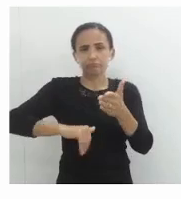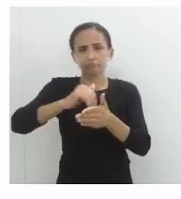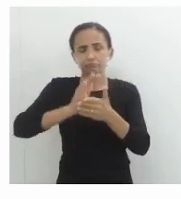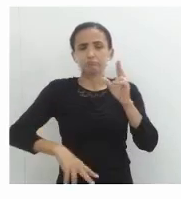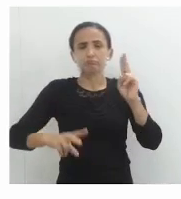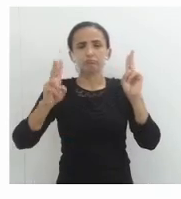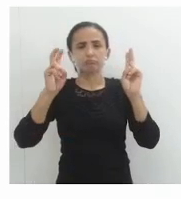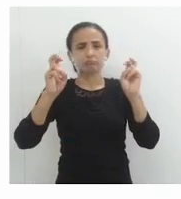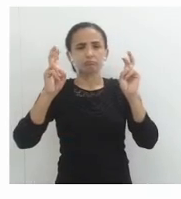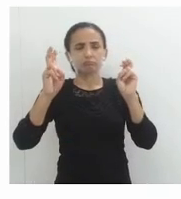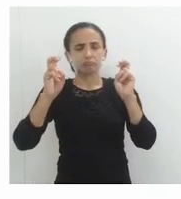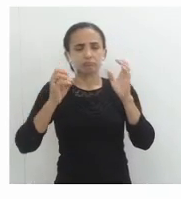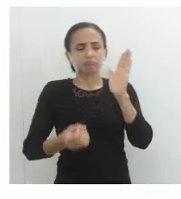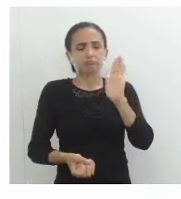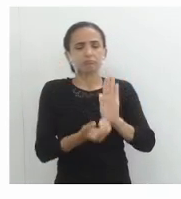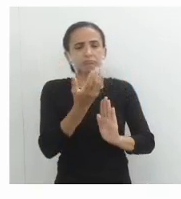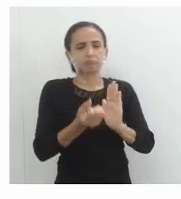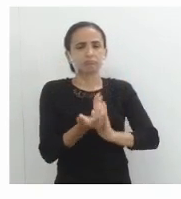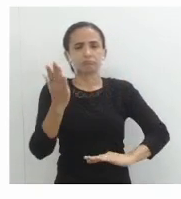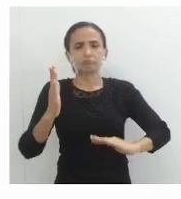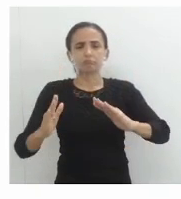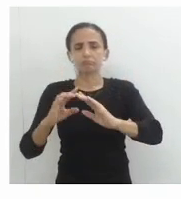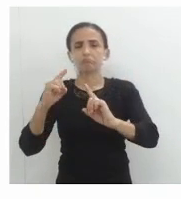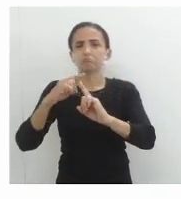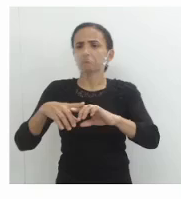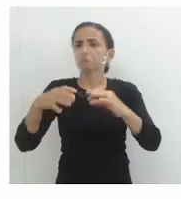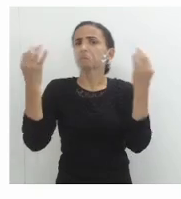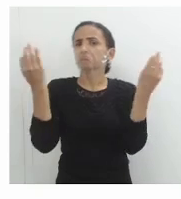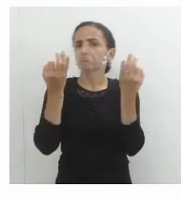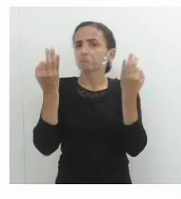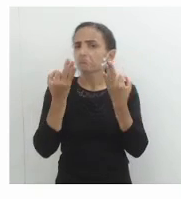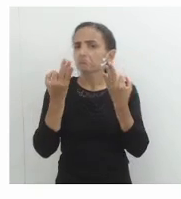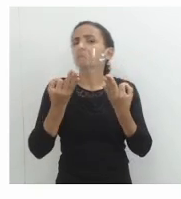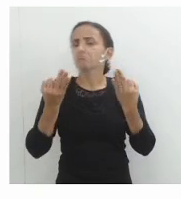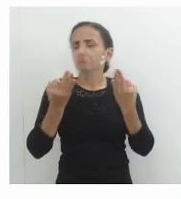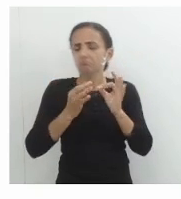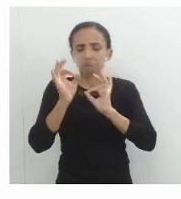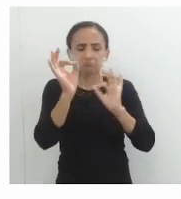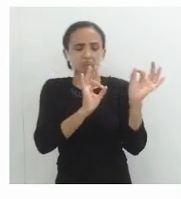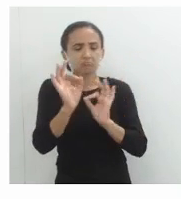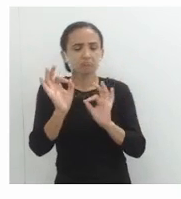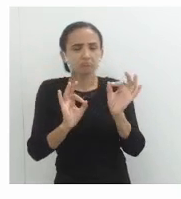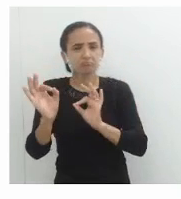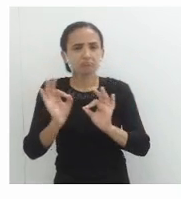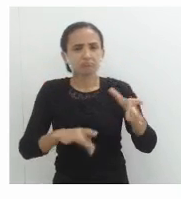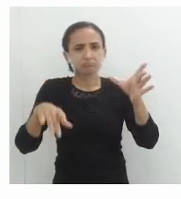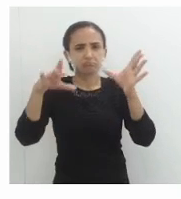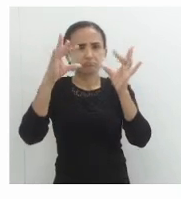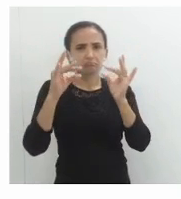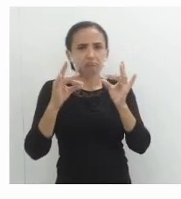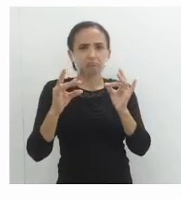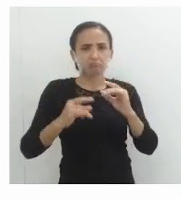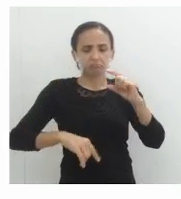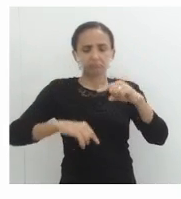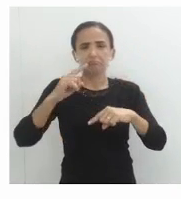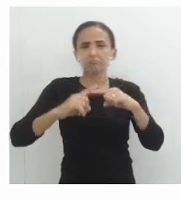a construção de igrejas, né, requintadas, cheias de ornamentos e ricamente decoradas com